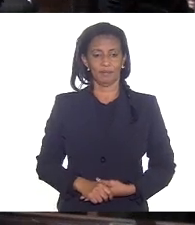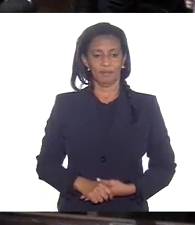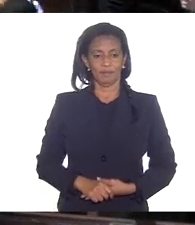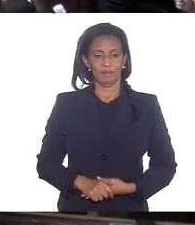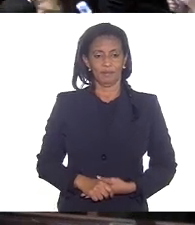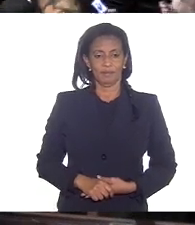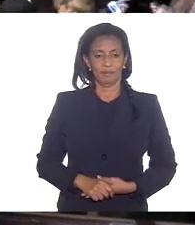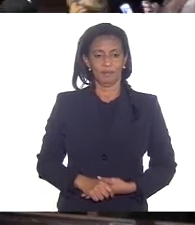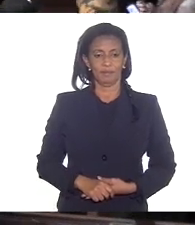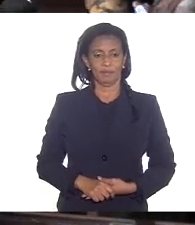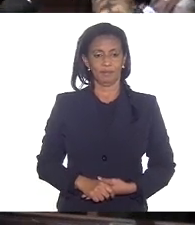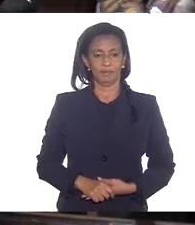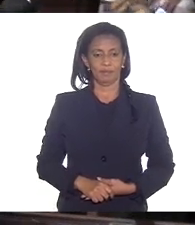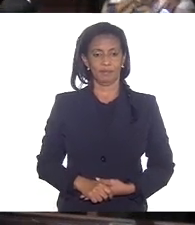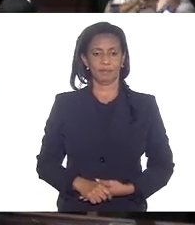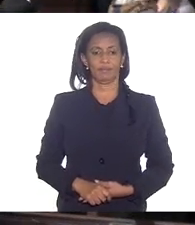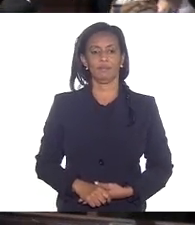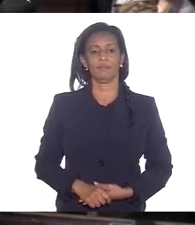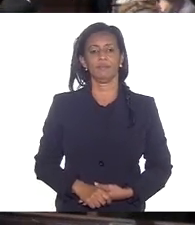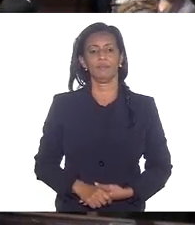E aí